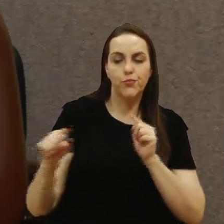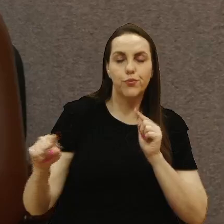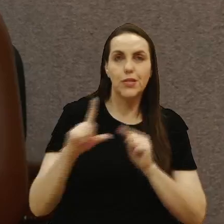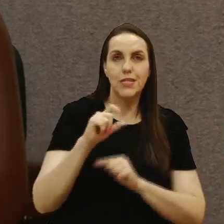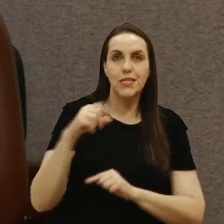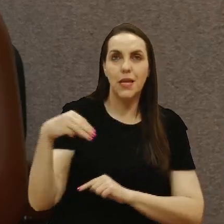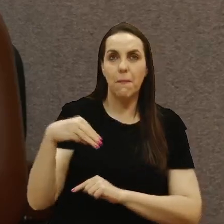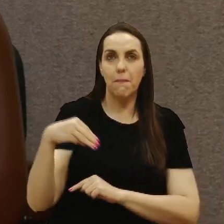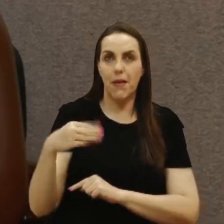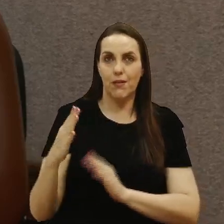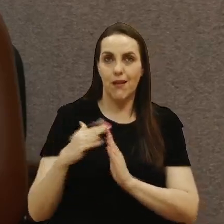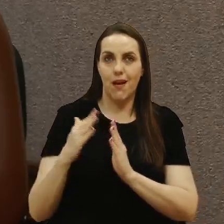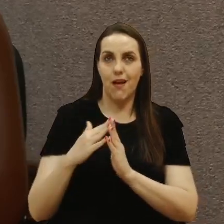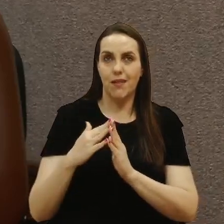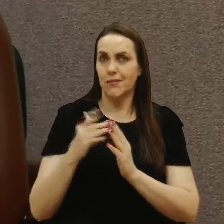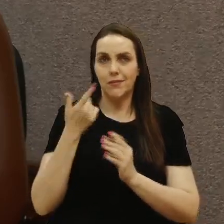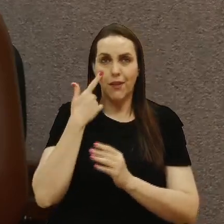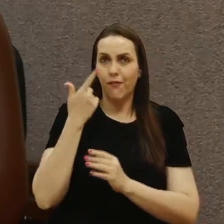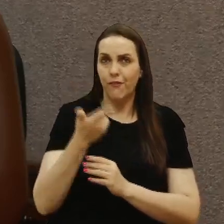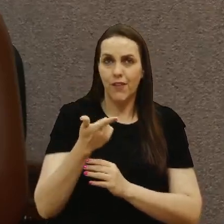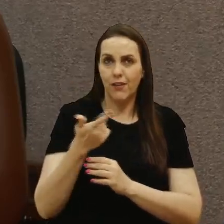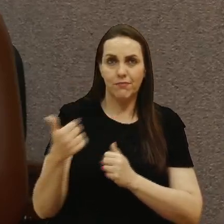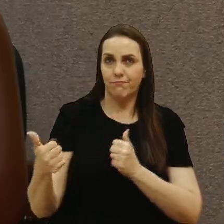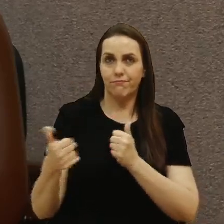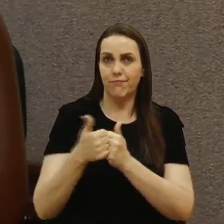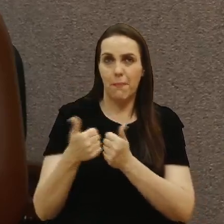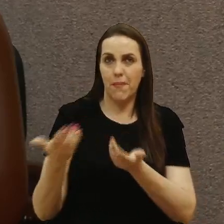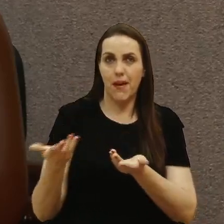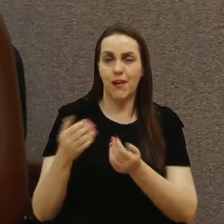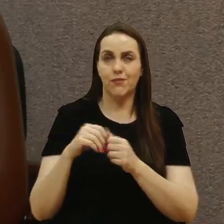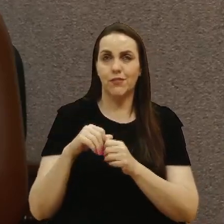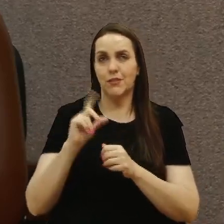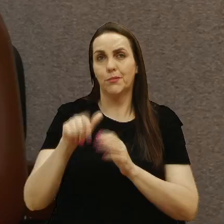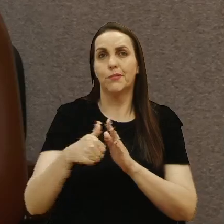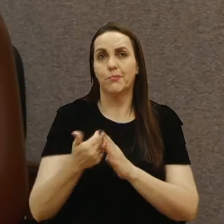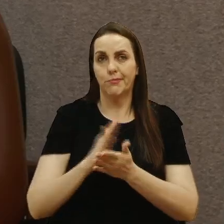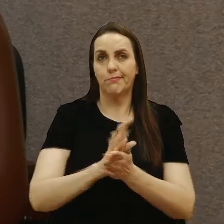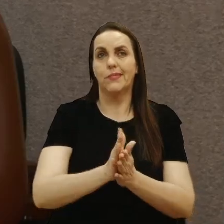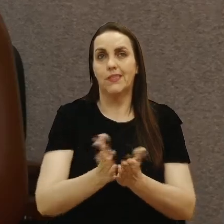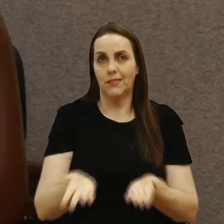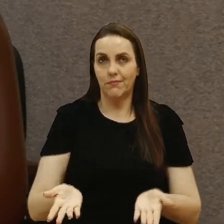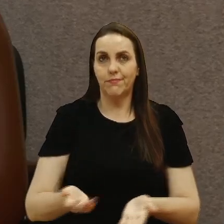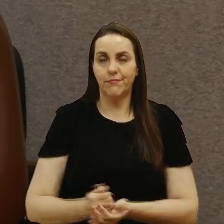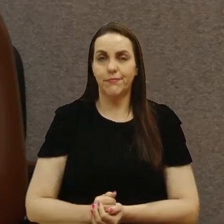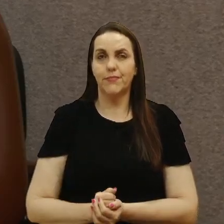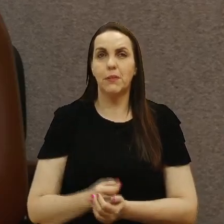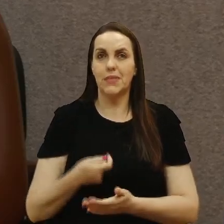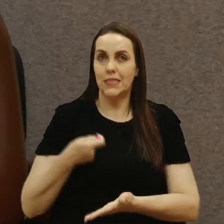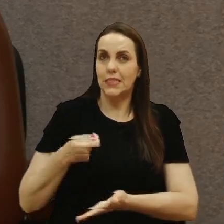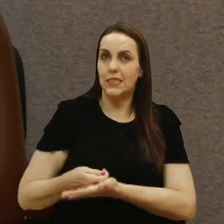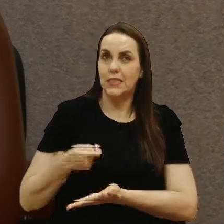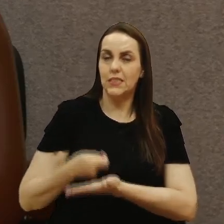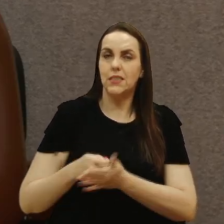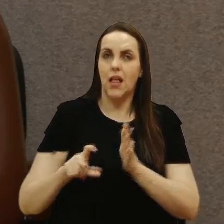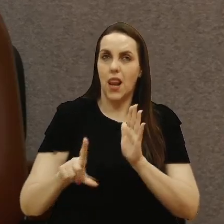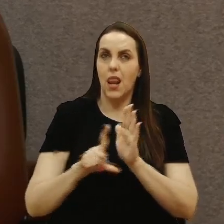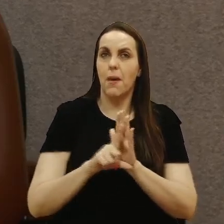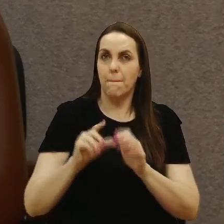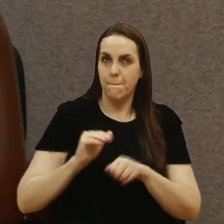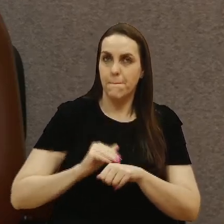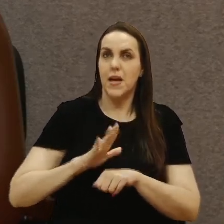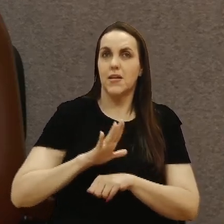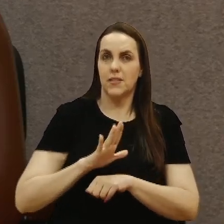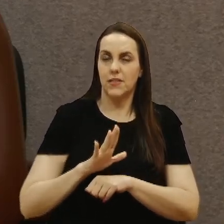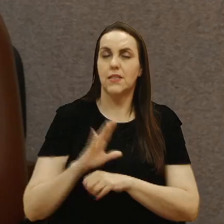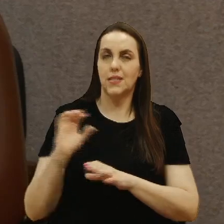mas quando vê o cara está ali, 200 metros. Então, eu acho que tem que enrijecer mais a lei para salvar a vida de quem mais precisa, que